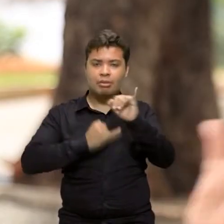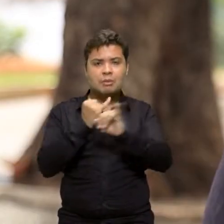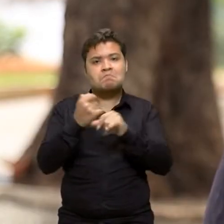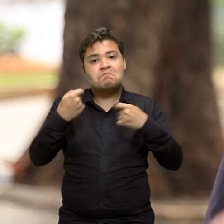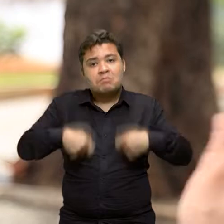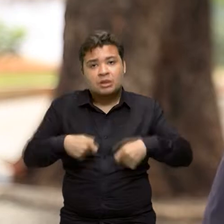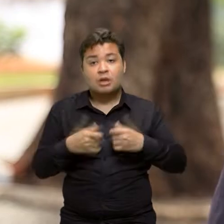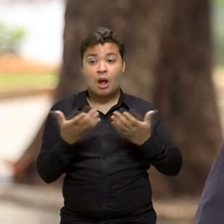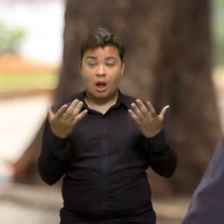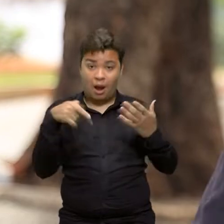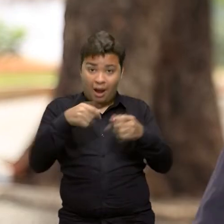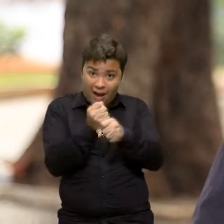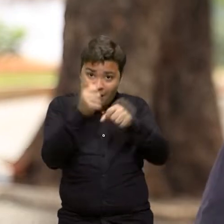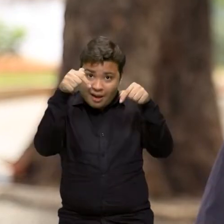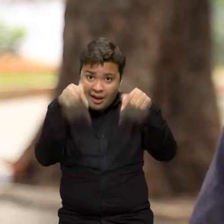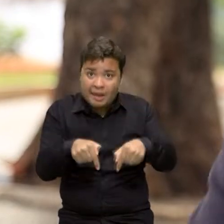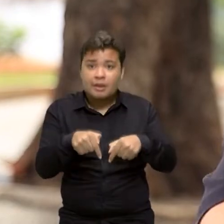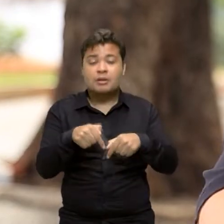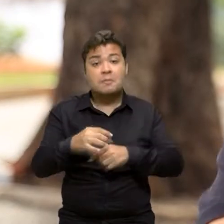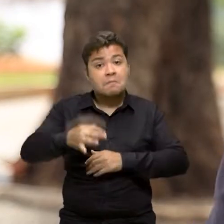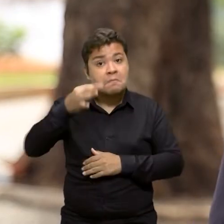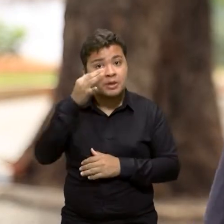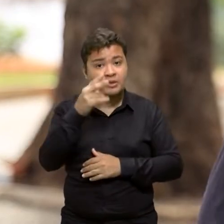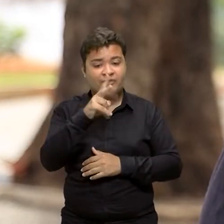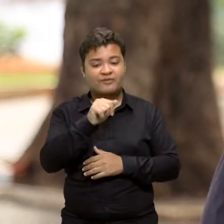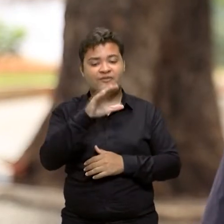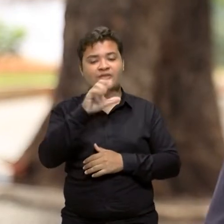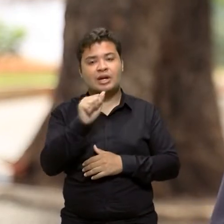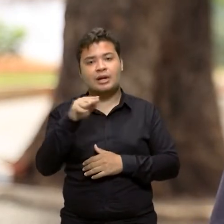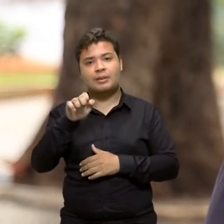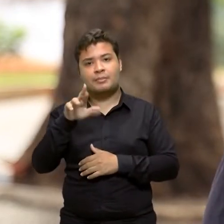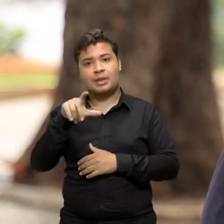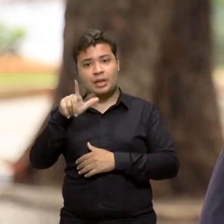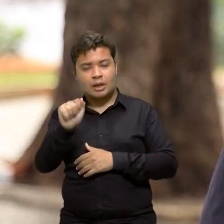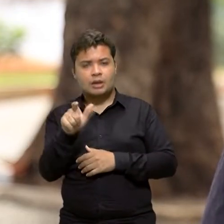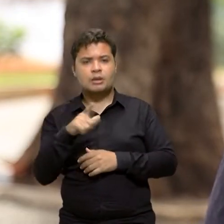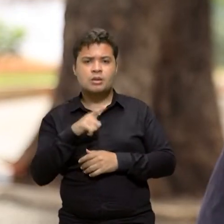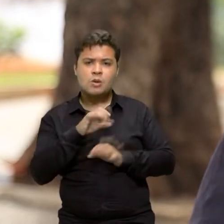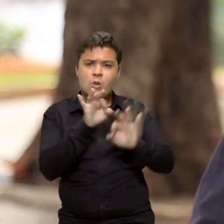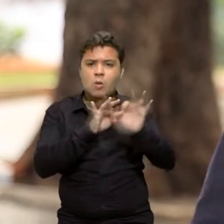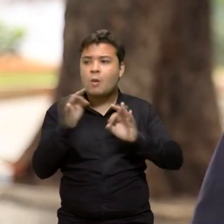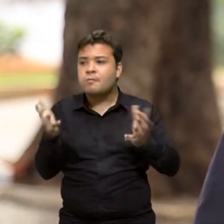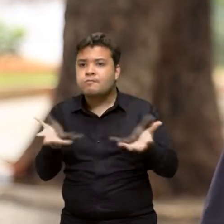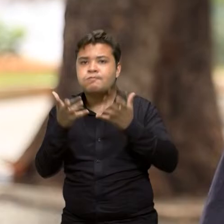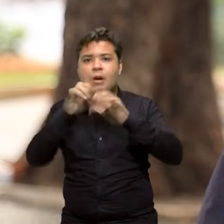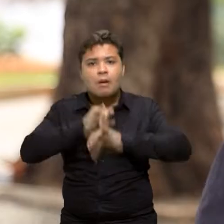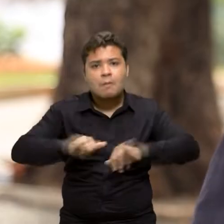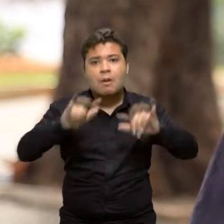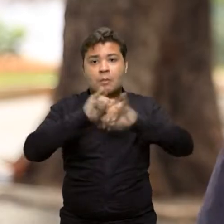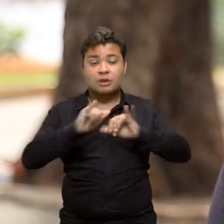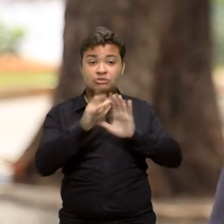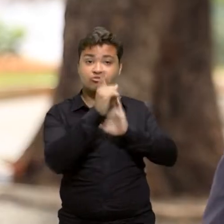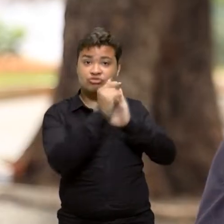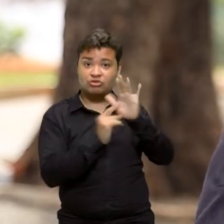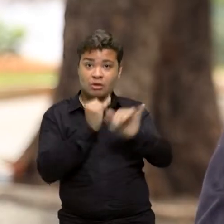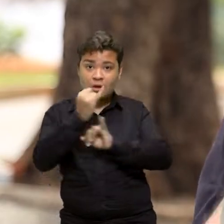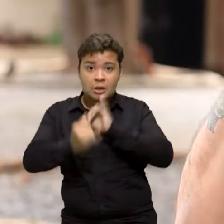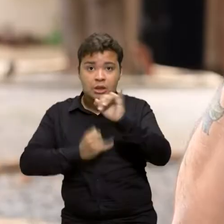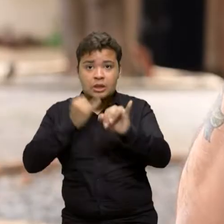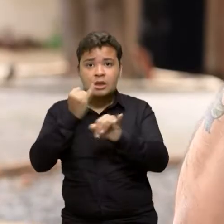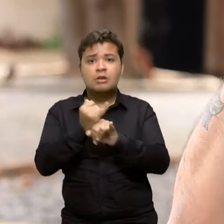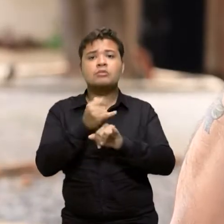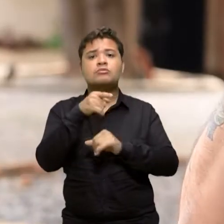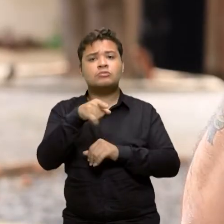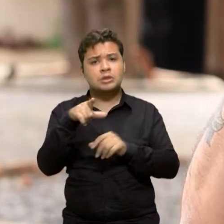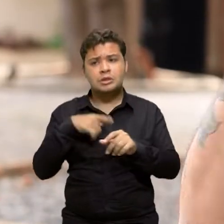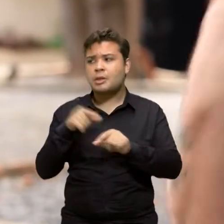Então, o Vaca Amarela desse ano presencial, a gente fez uma campanha e uma preparação dele digital